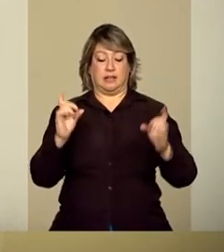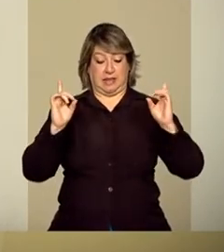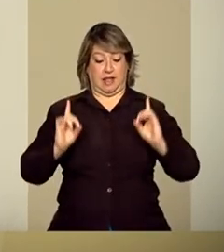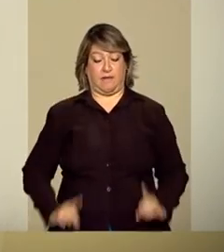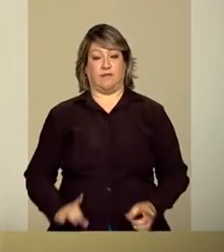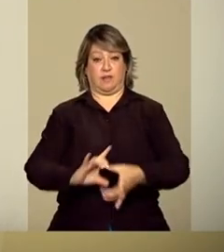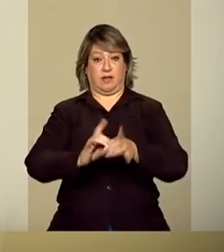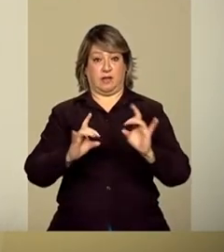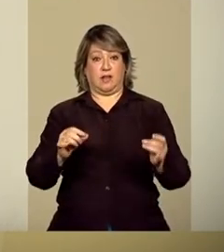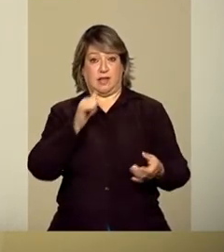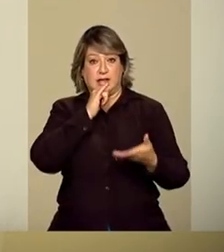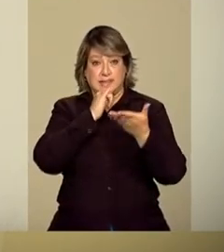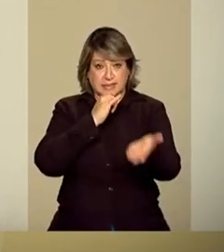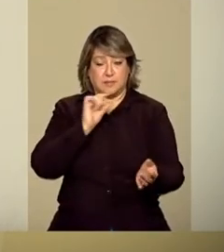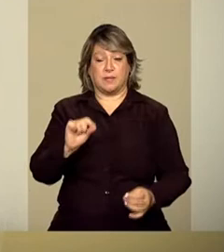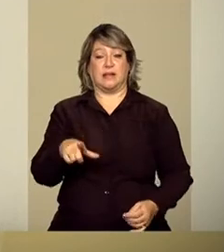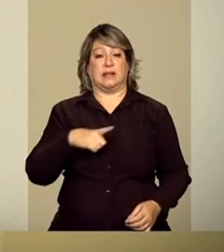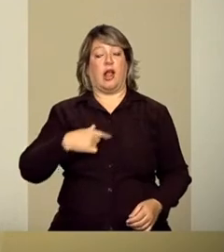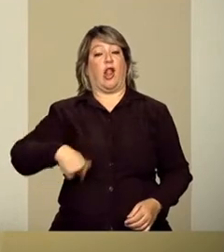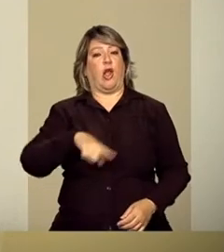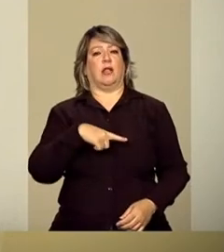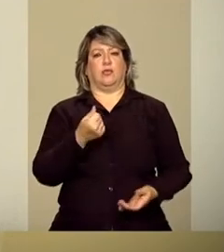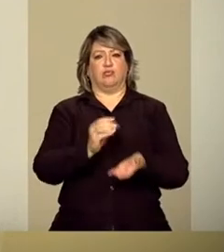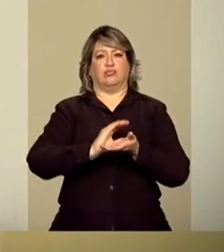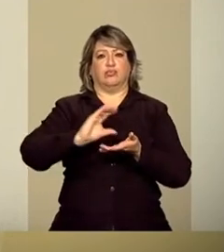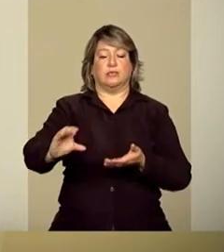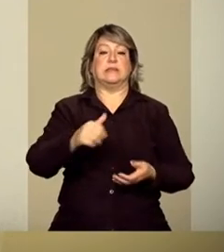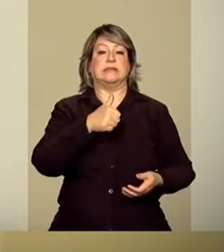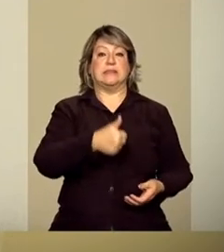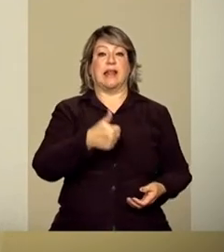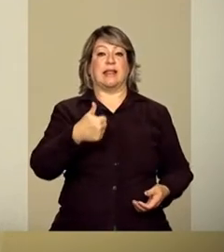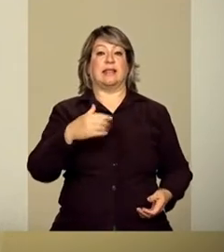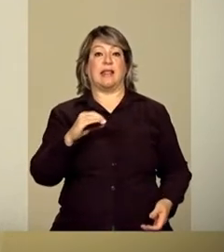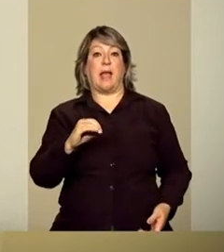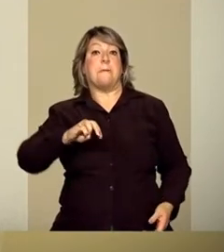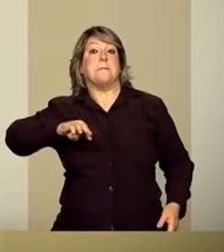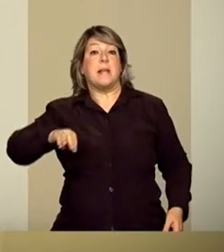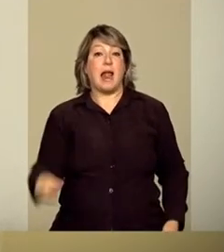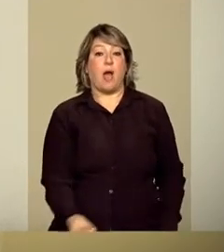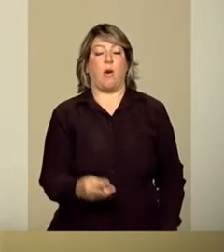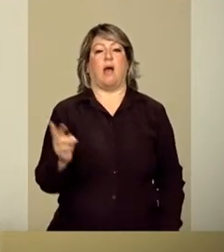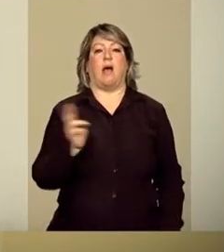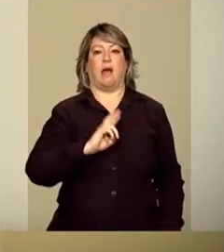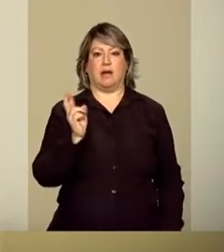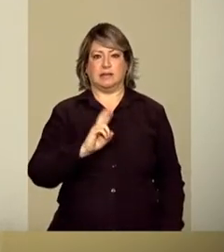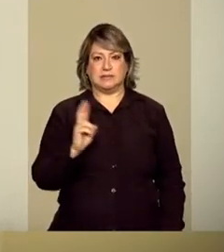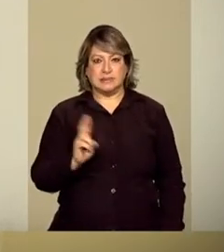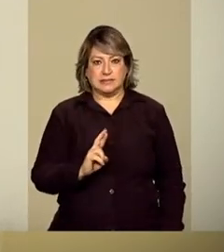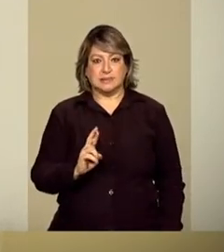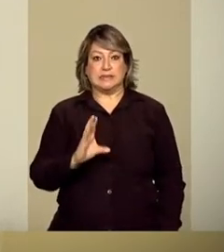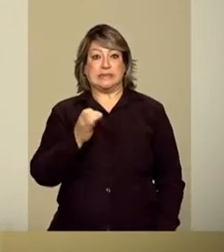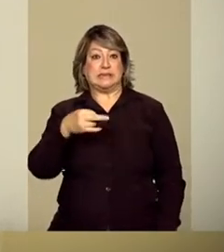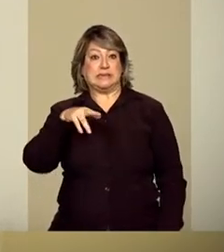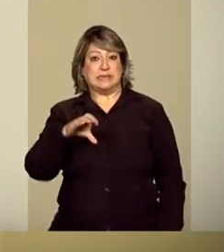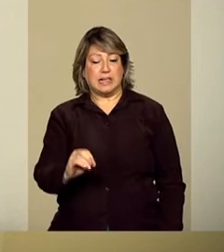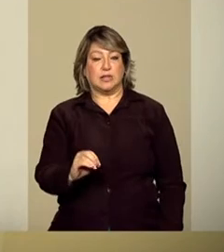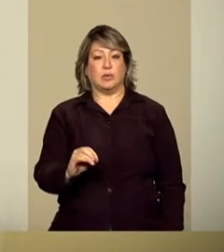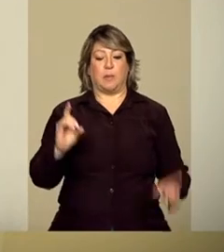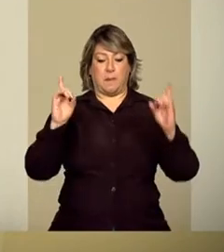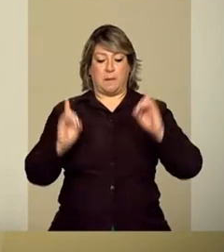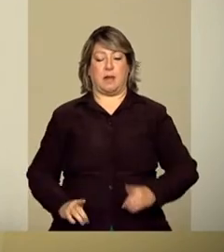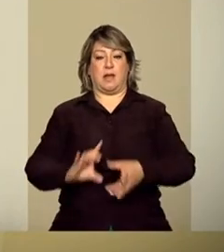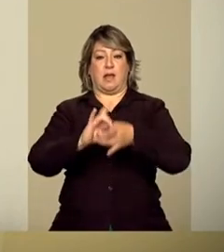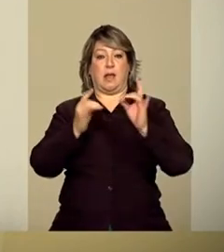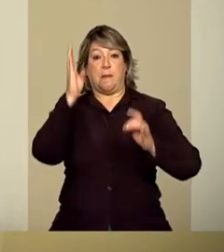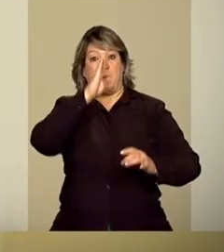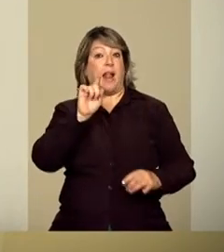por exemplo, nós estamos, Luciano, investindo 110 milhões de reais no Centro Paralímpico